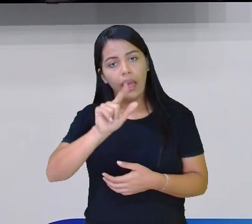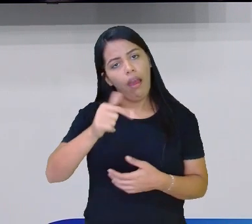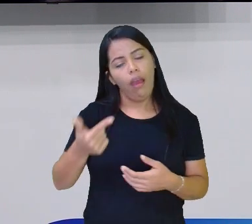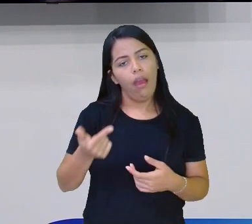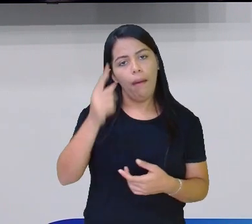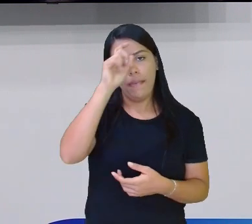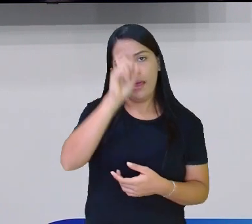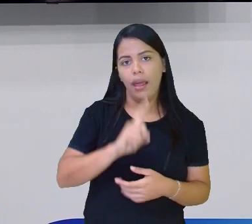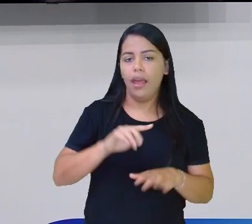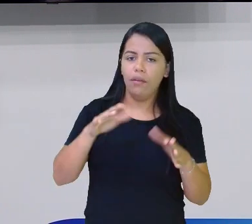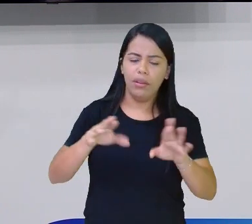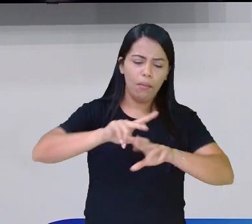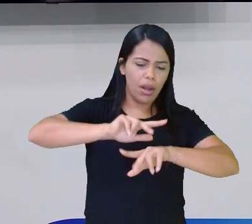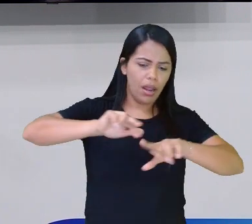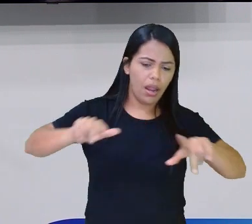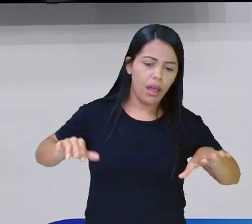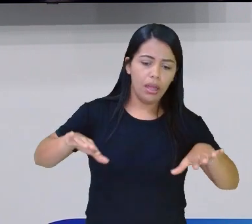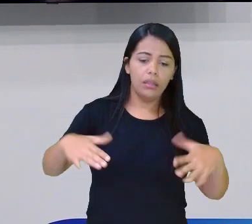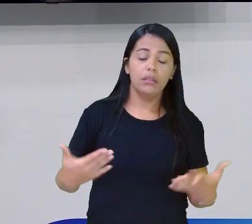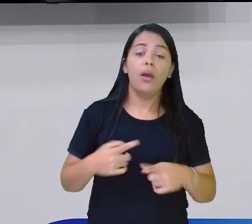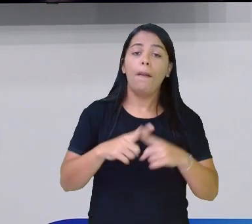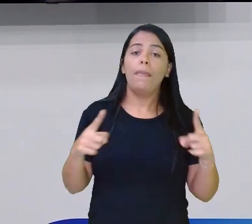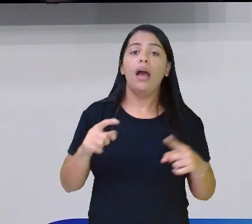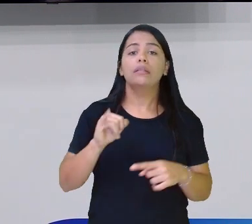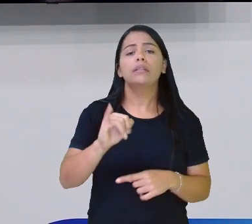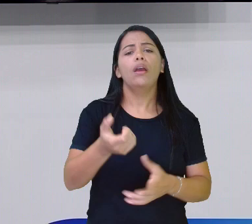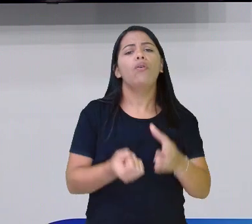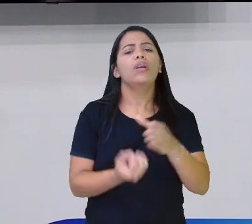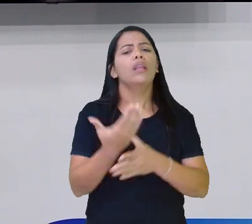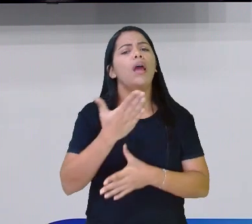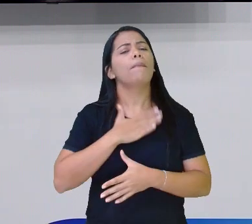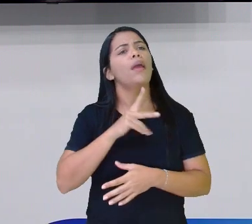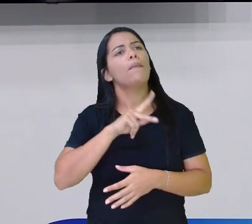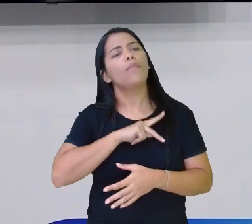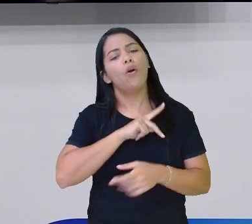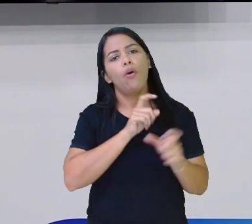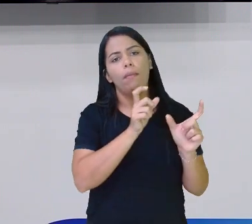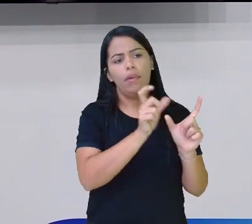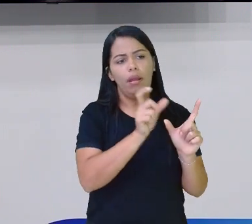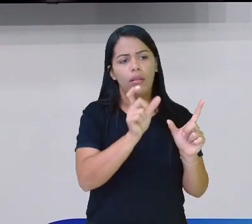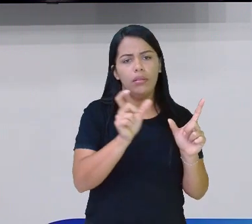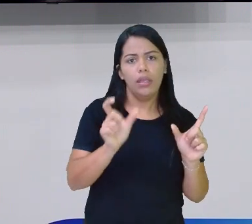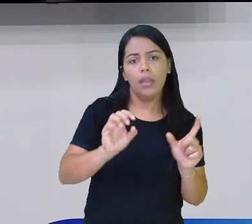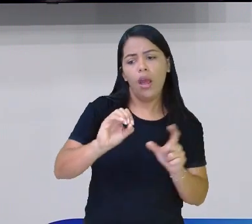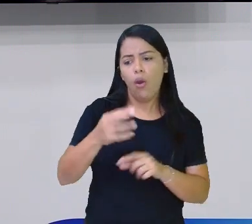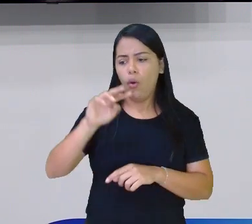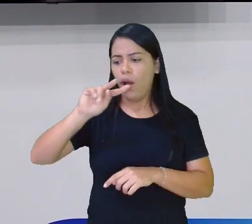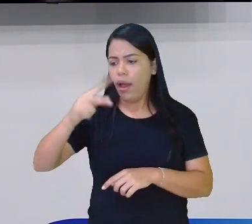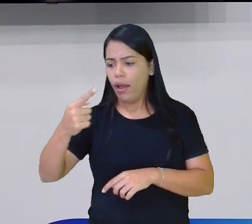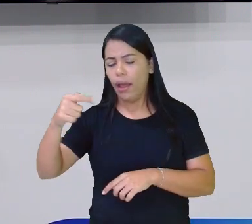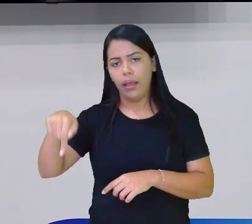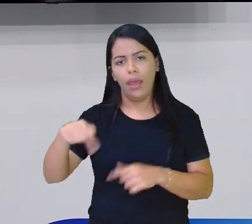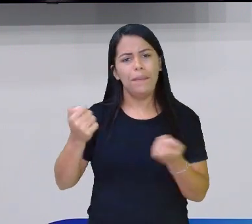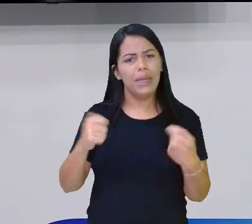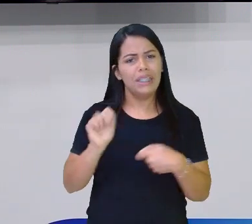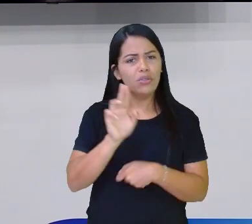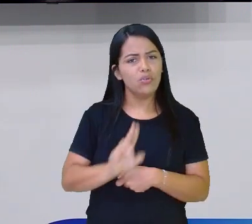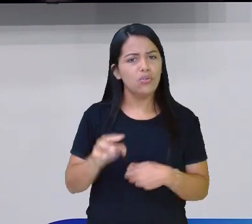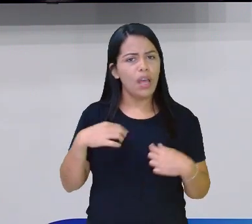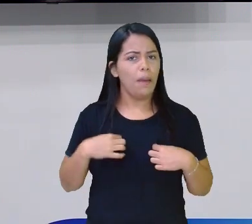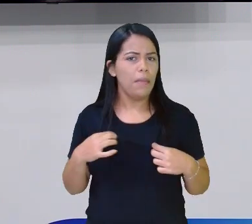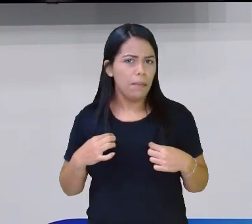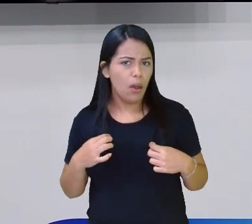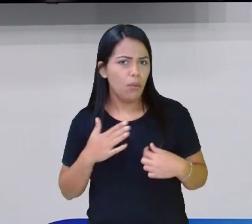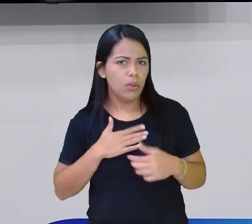ô professora, mas se eu criar minha própria HQ, minha própria tirinha, eu tenho que repetir a mesma roupa para todas as histórias? Não. Mas